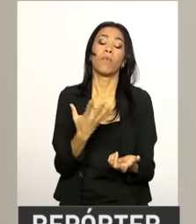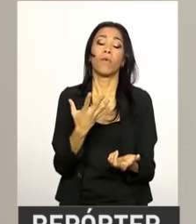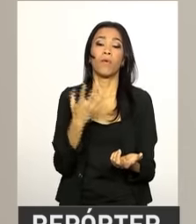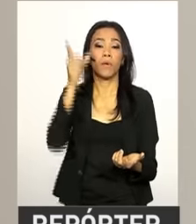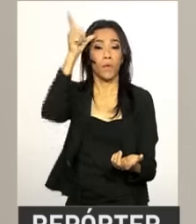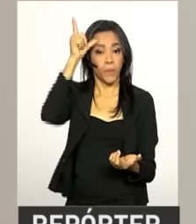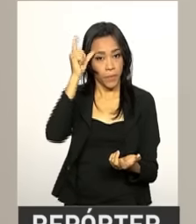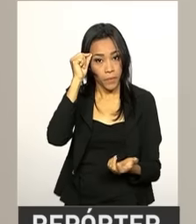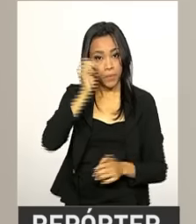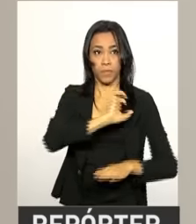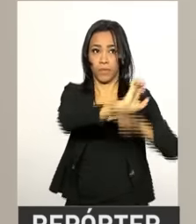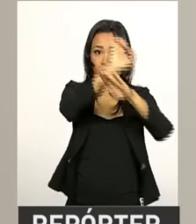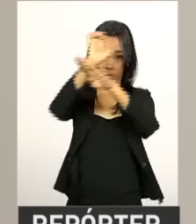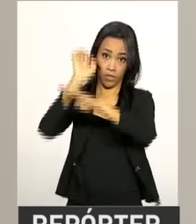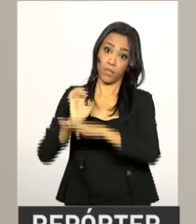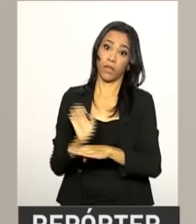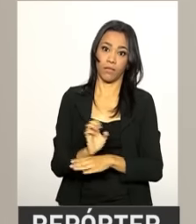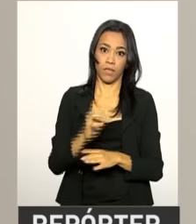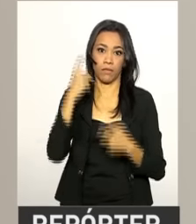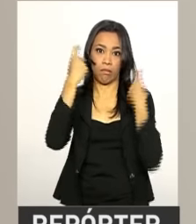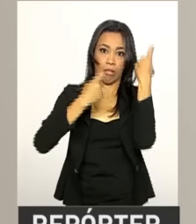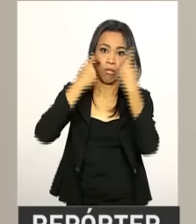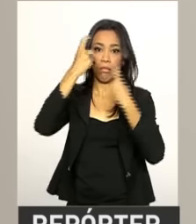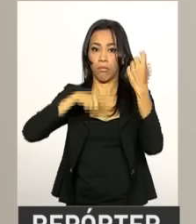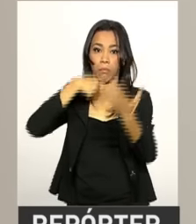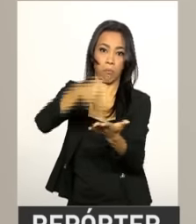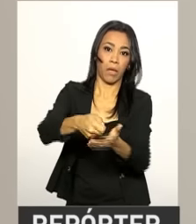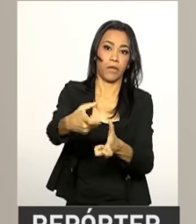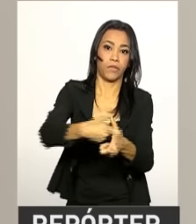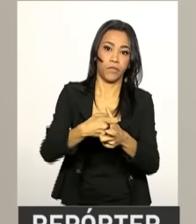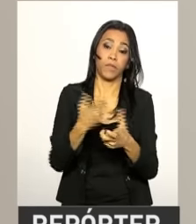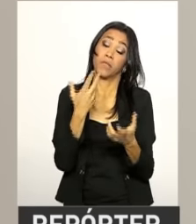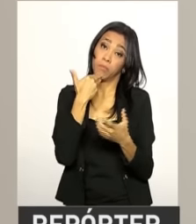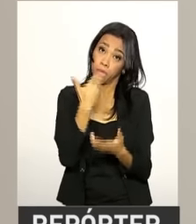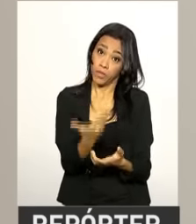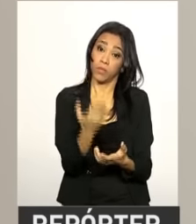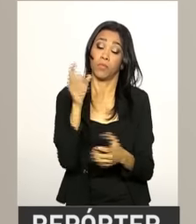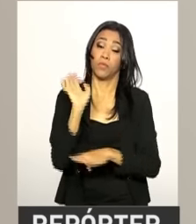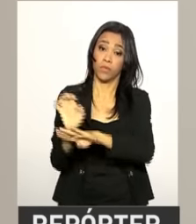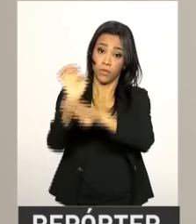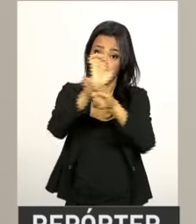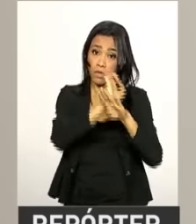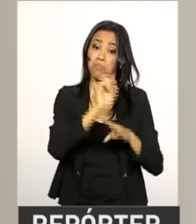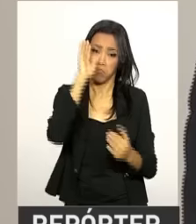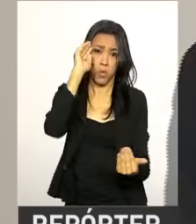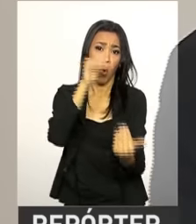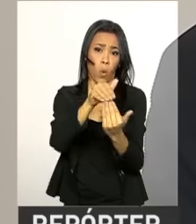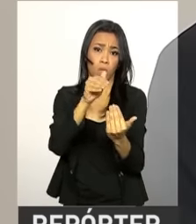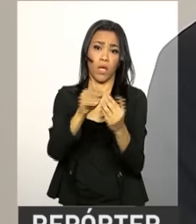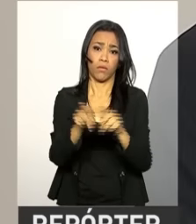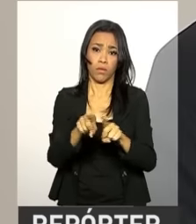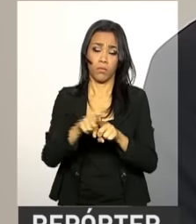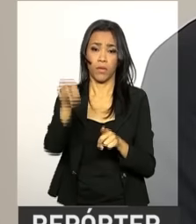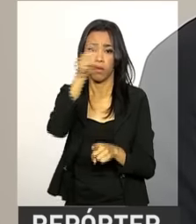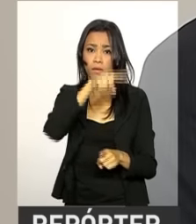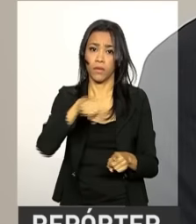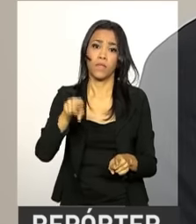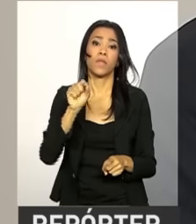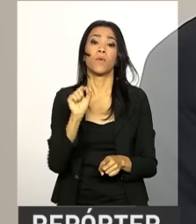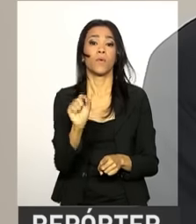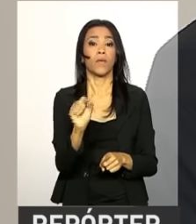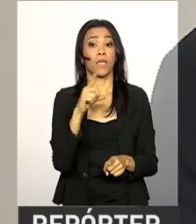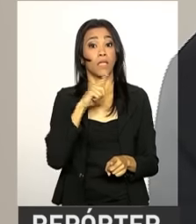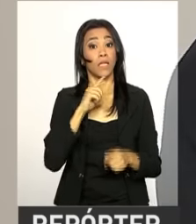estados brasileiros. E, em contrapartida, solicitamos, e os estados concordaram, que também lá haja